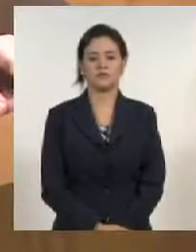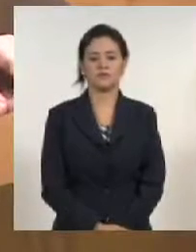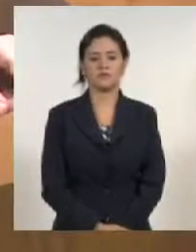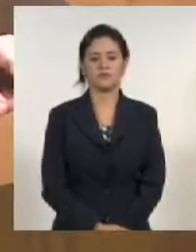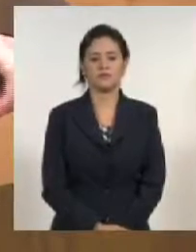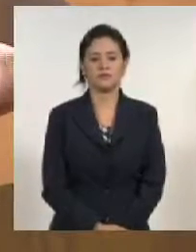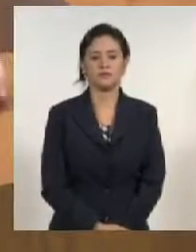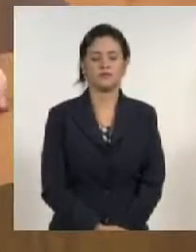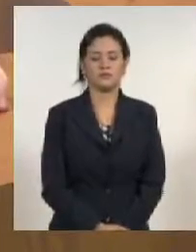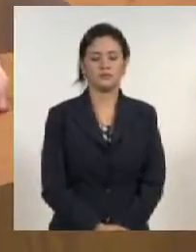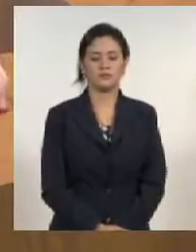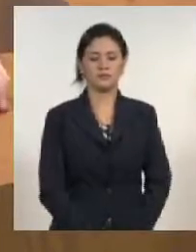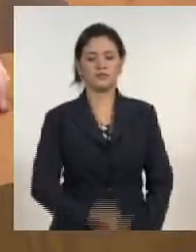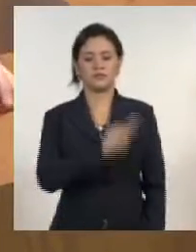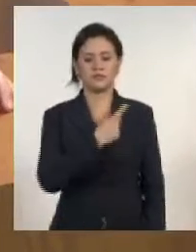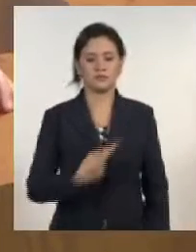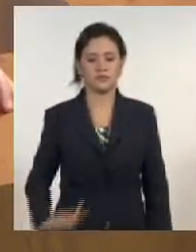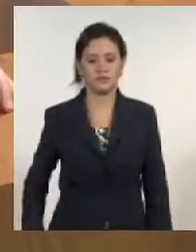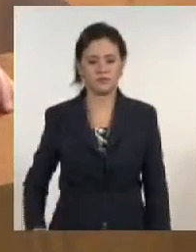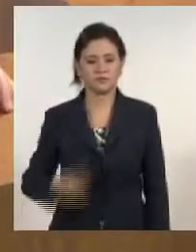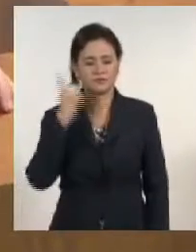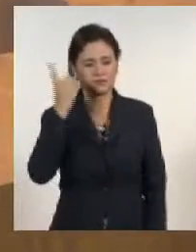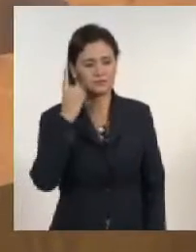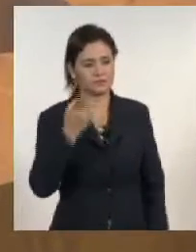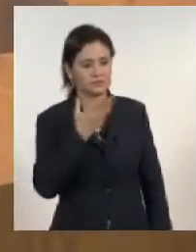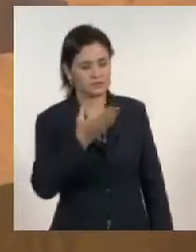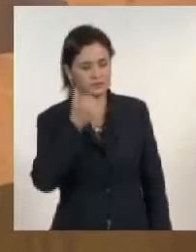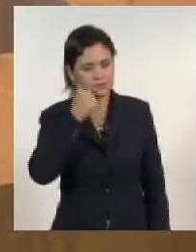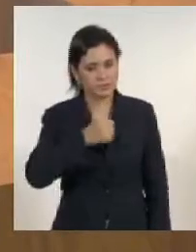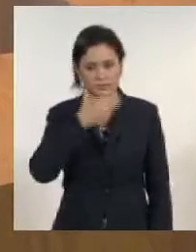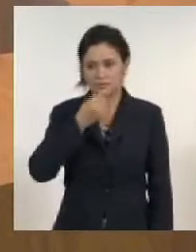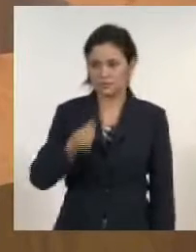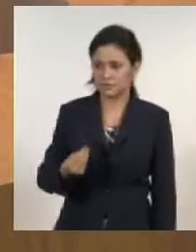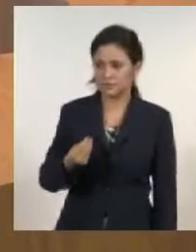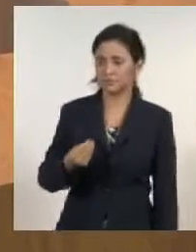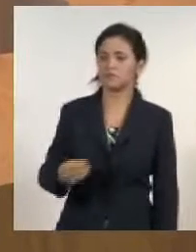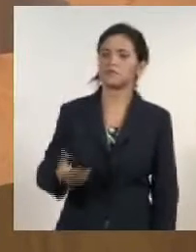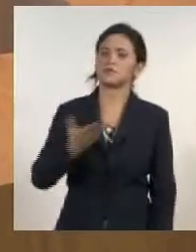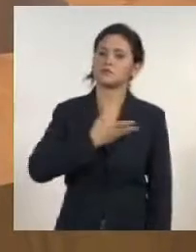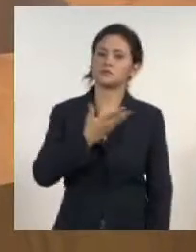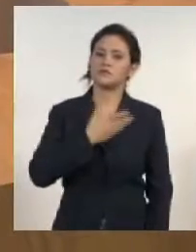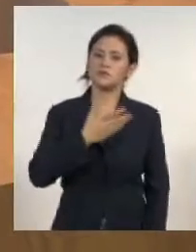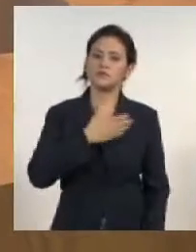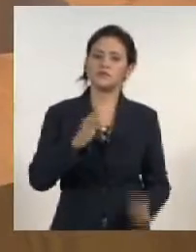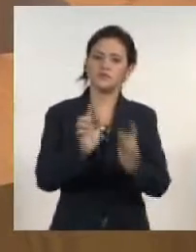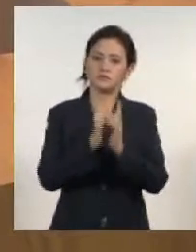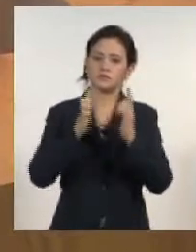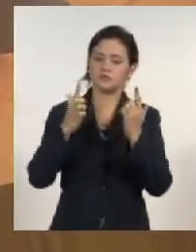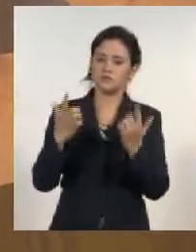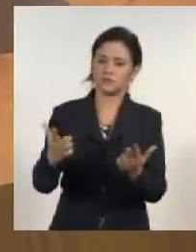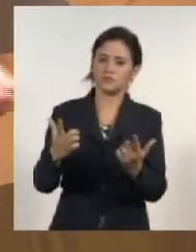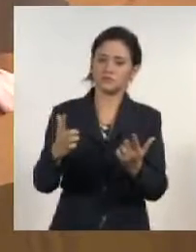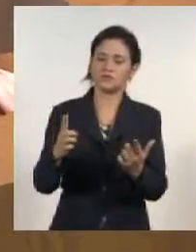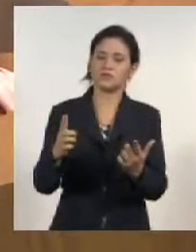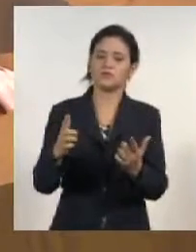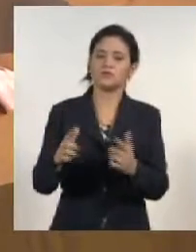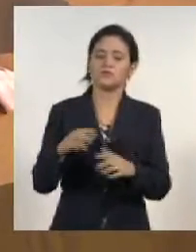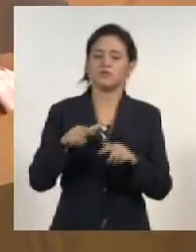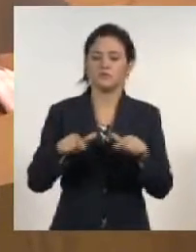Senhor presidente, senhores deputados, senhoras deputadas, colegas jornalistas, eu tenho ouvido há alguns